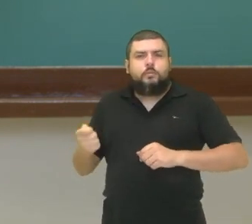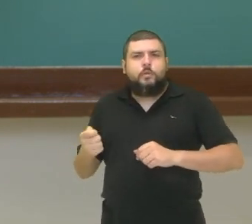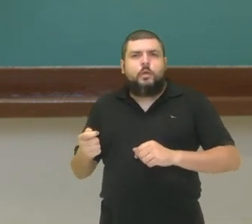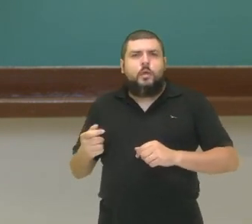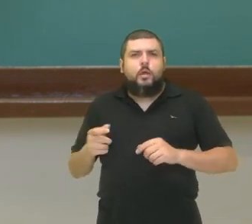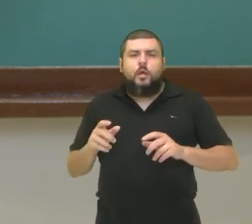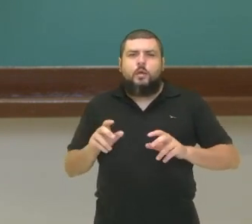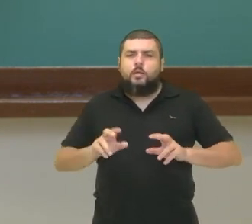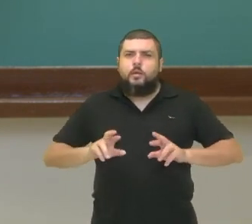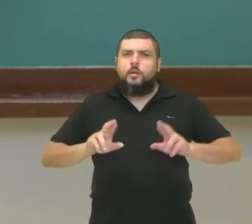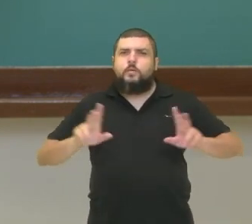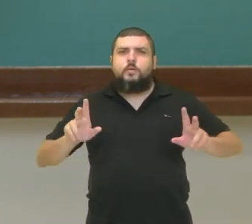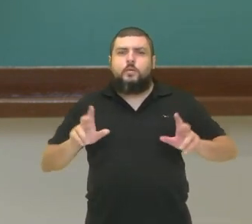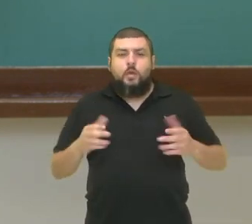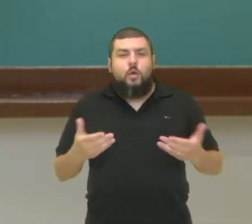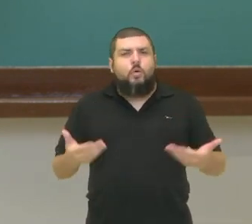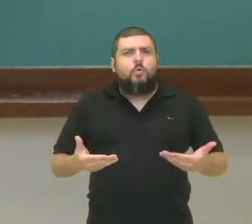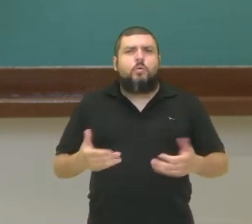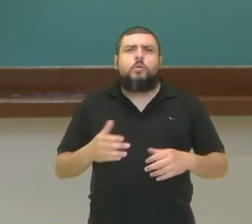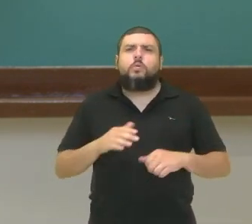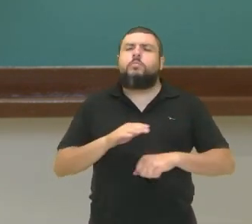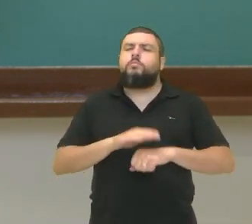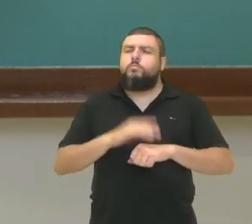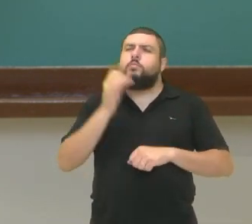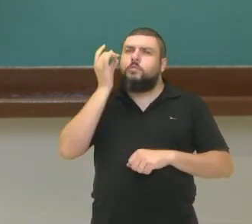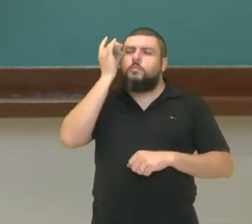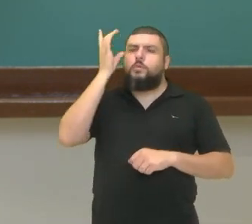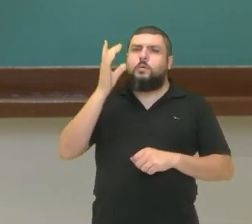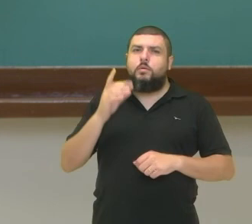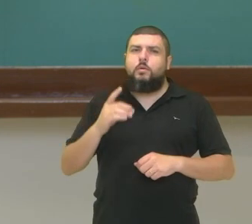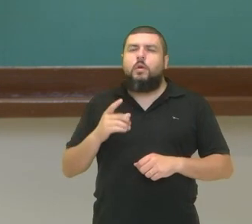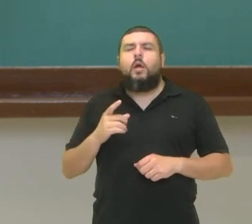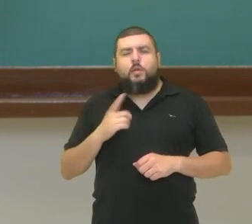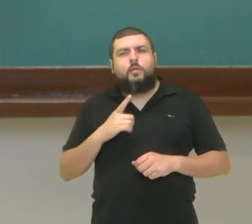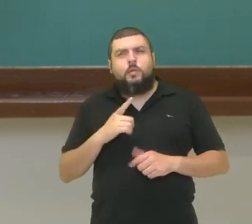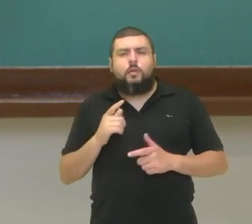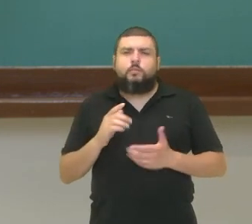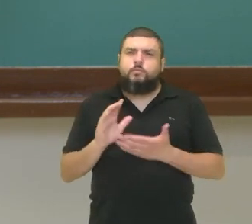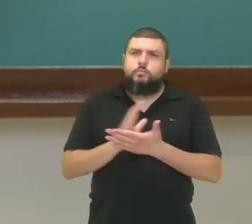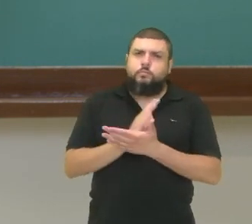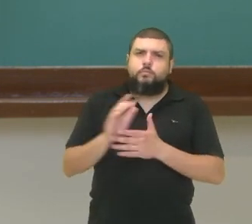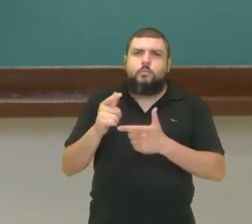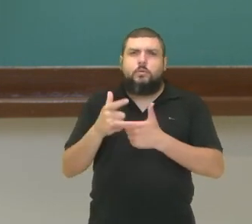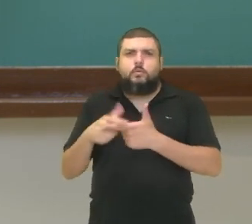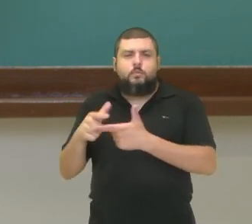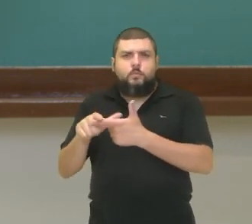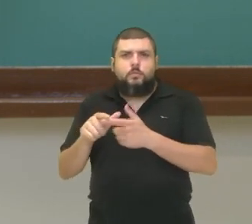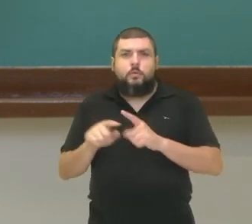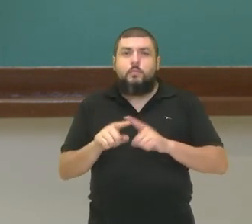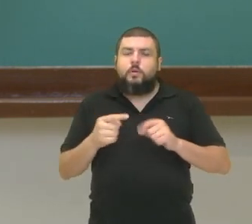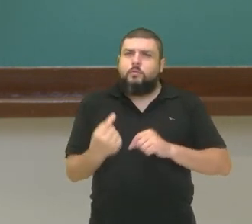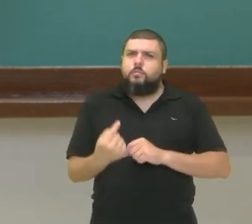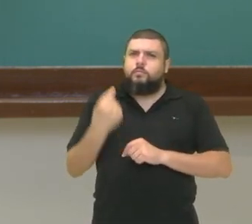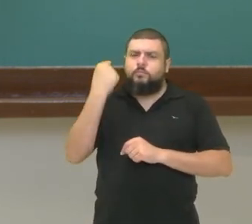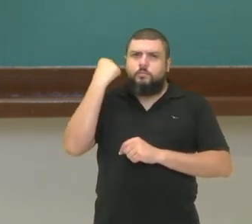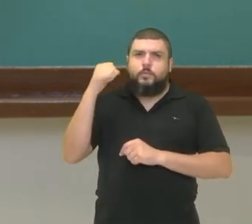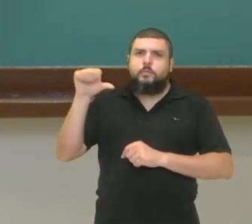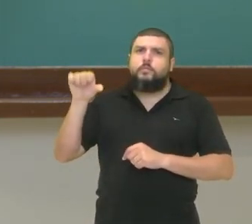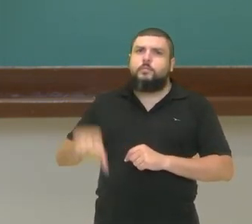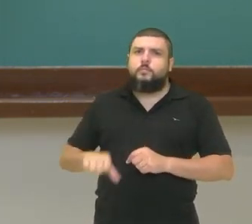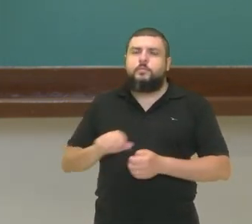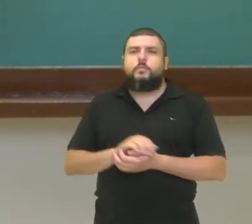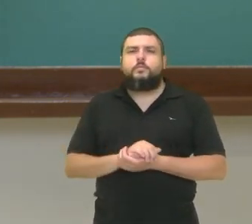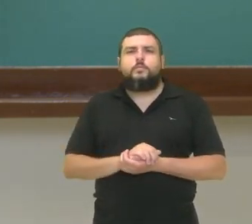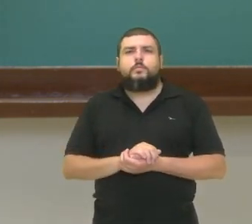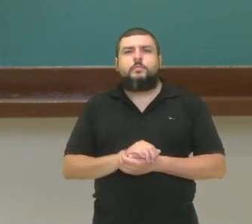um pouco mais privilegiada. Ainda hoje nós temos muitos problemas, mas na época ainda era muito mais sinistro. Então vale a pena a